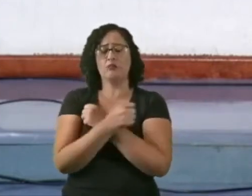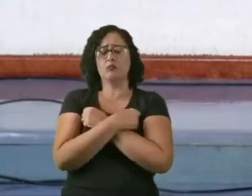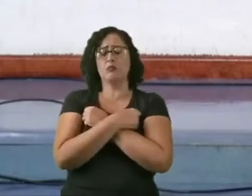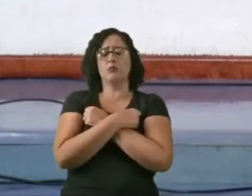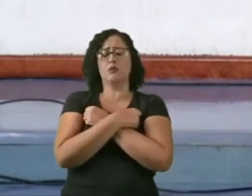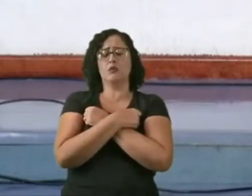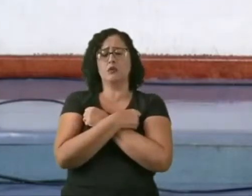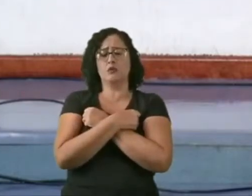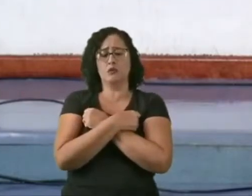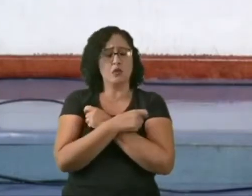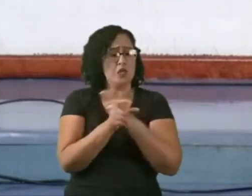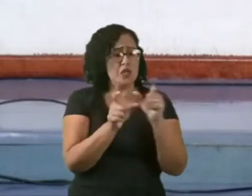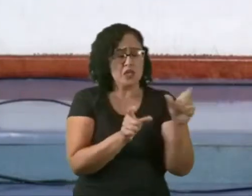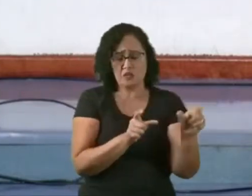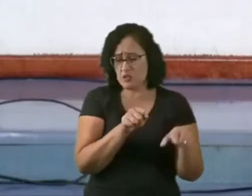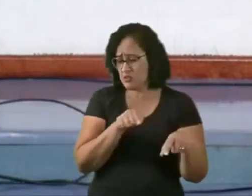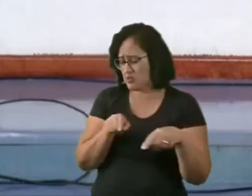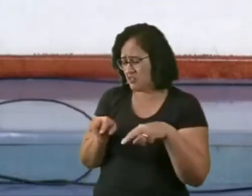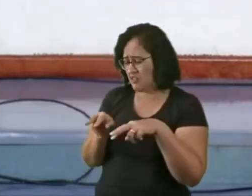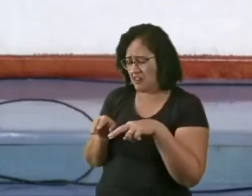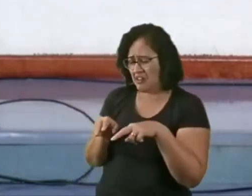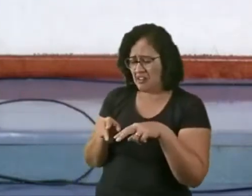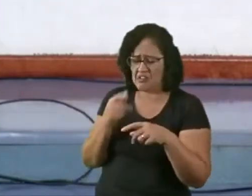ali, que morreu, que faleceu,